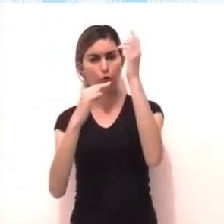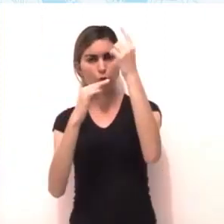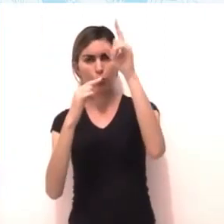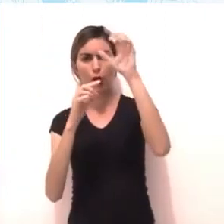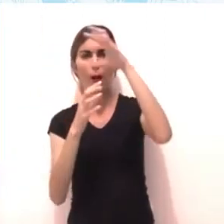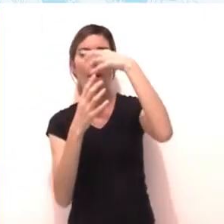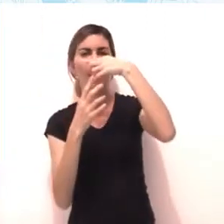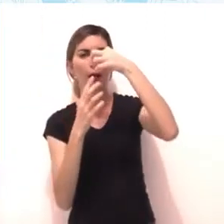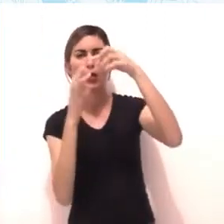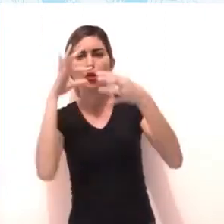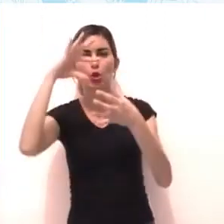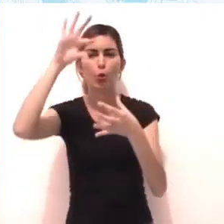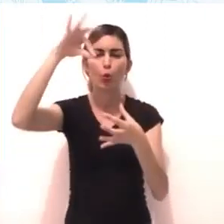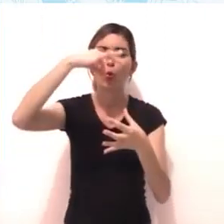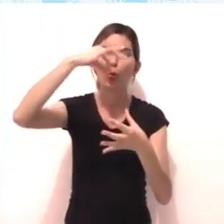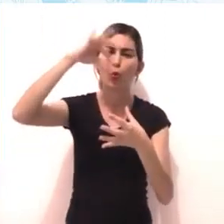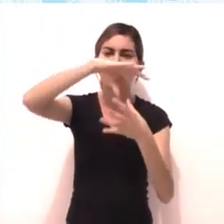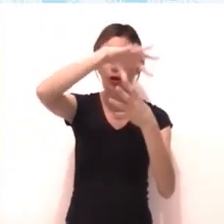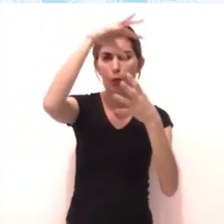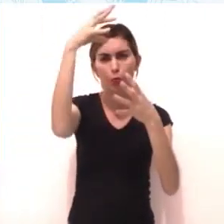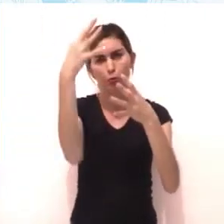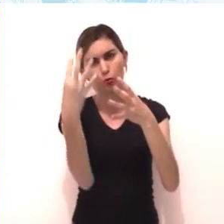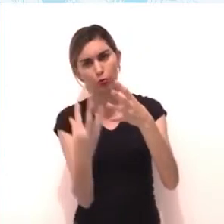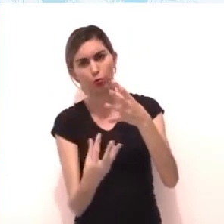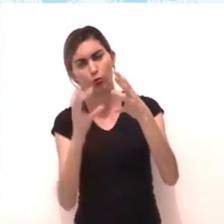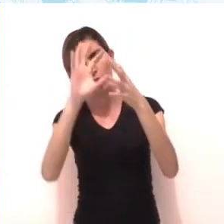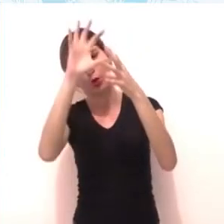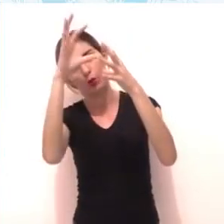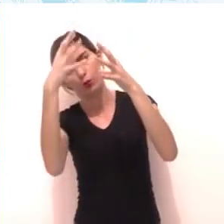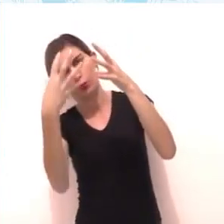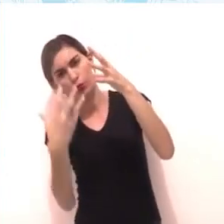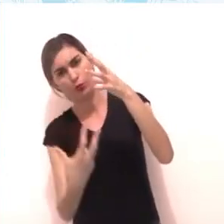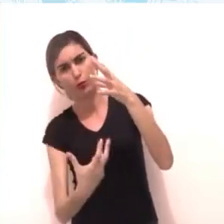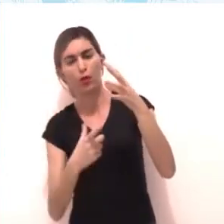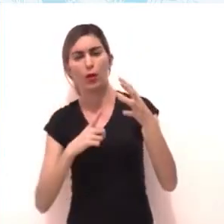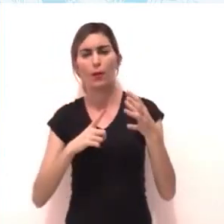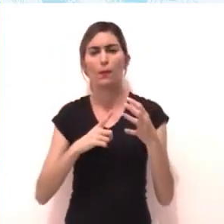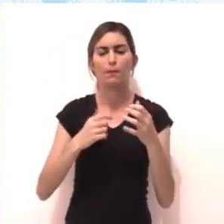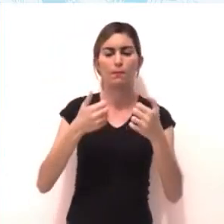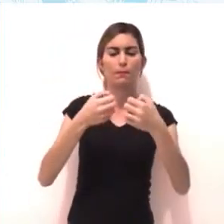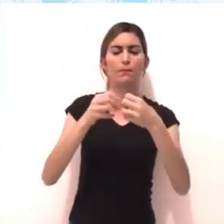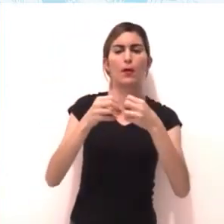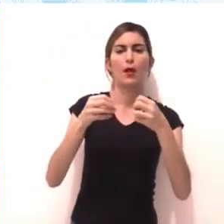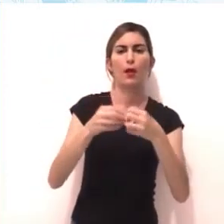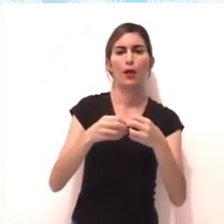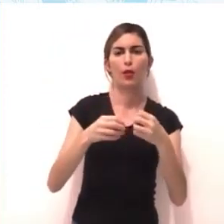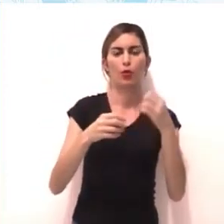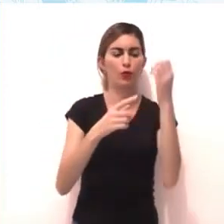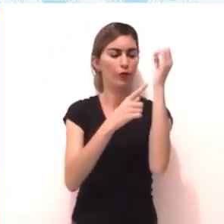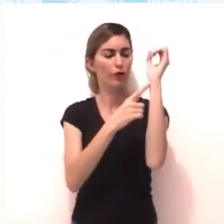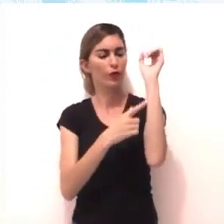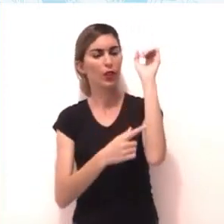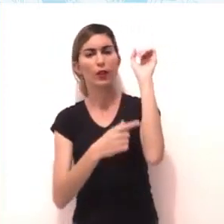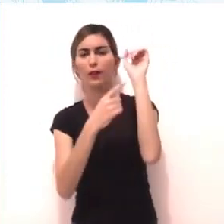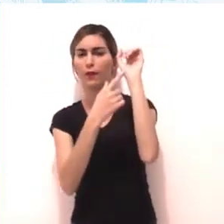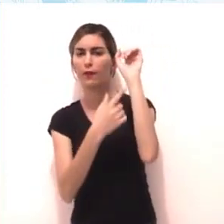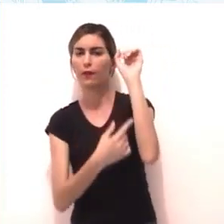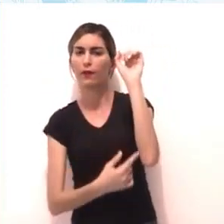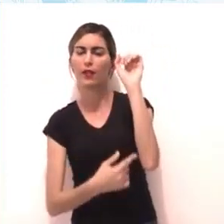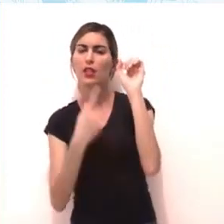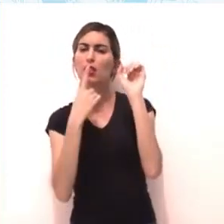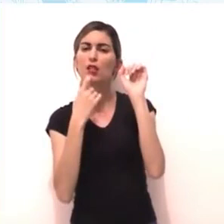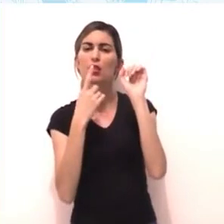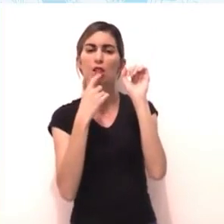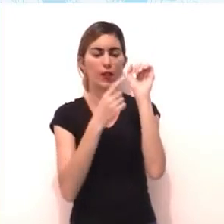um cacho de uva, tá? Então, um alvéolo, ele passa bem perto de um vaso sanguíneo. Esse